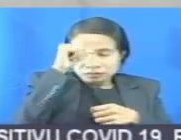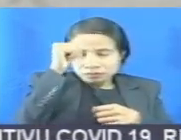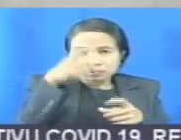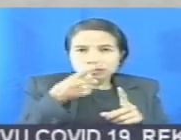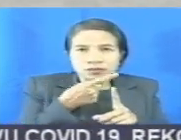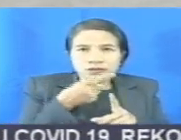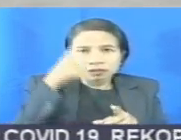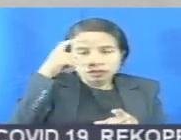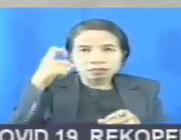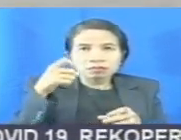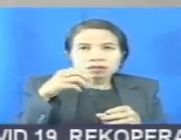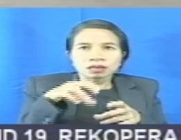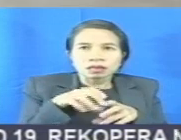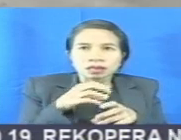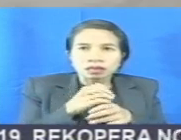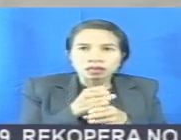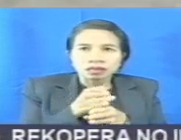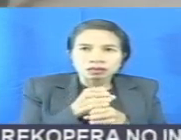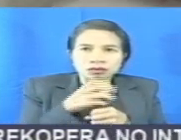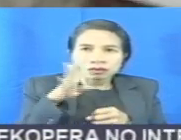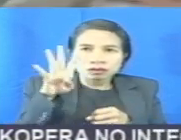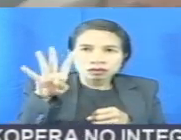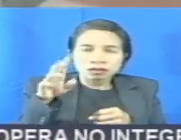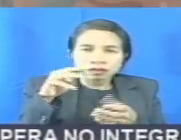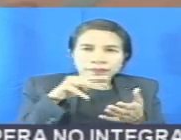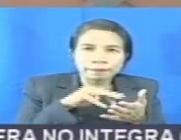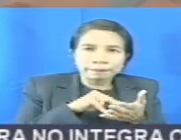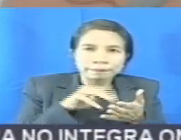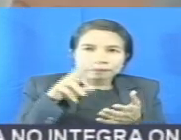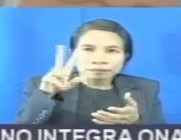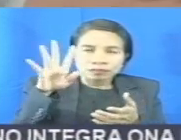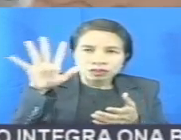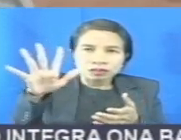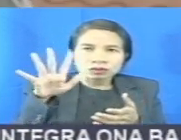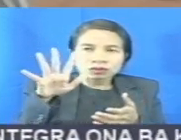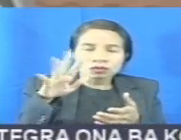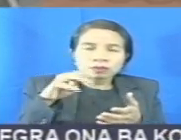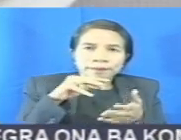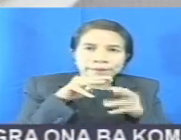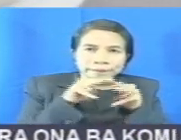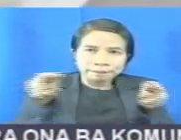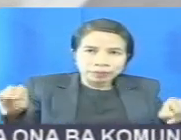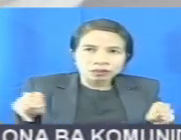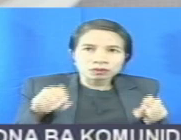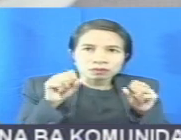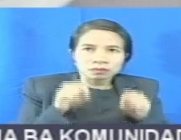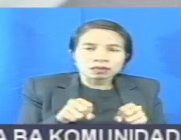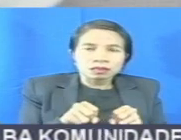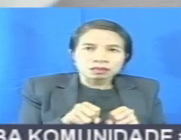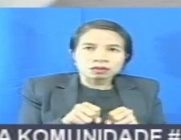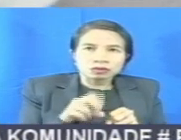o visado, com dimensão 8.5 metros, nebe bele sob